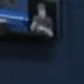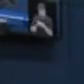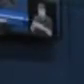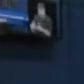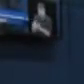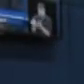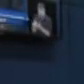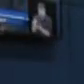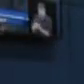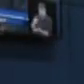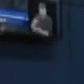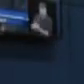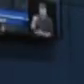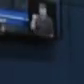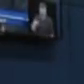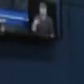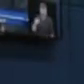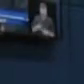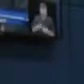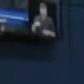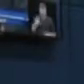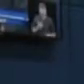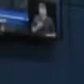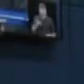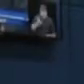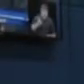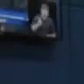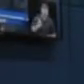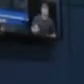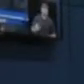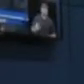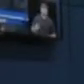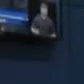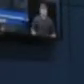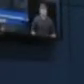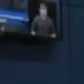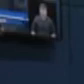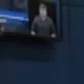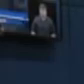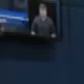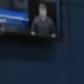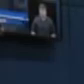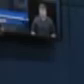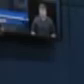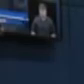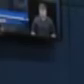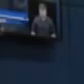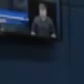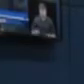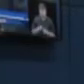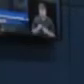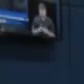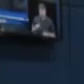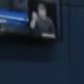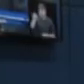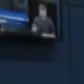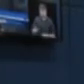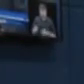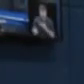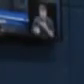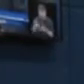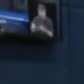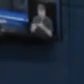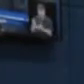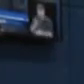uma das promessas para a população é que poderia ser feito um acesso à rodovia dos Bandeirantes para